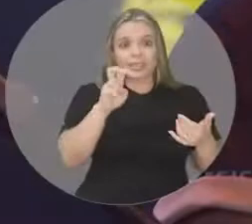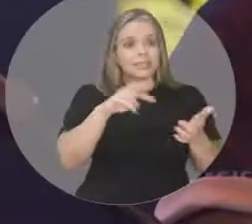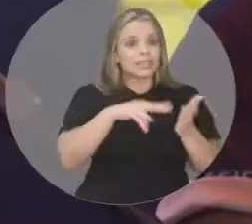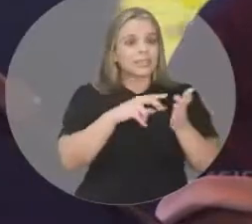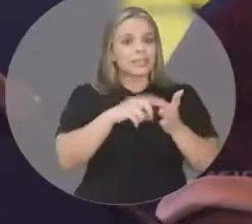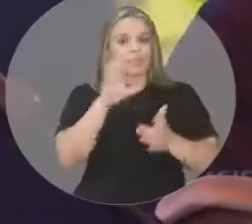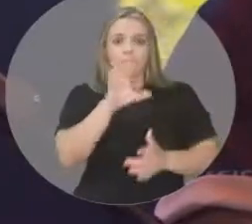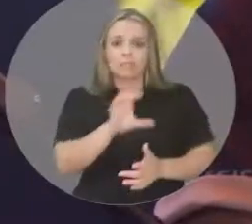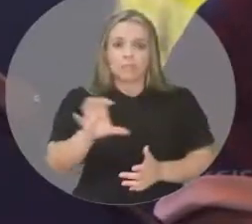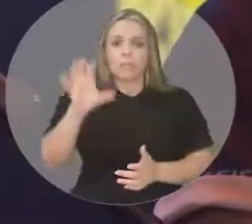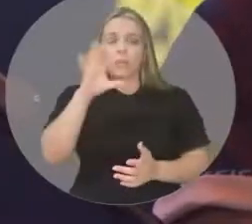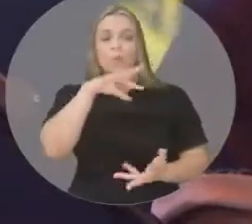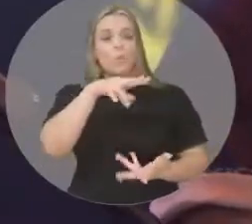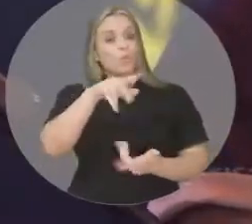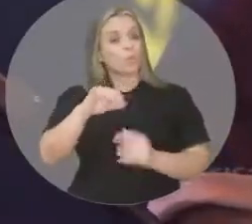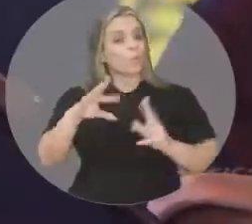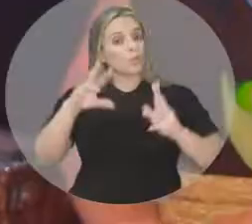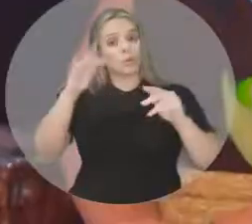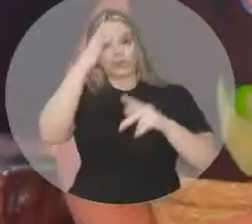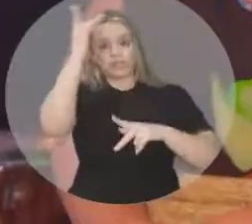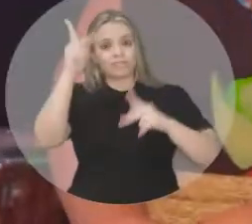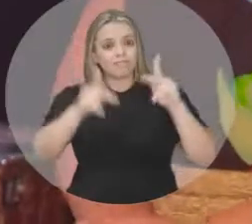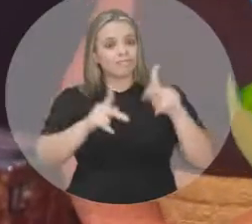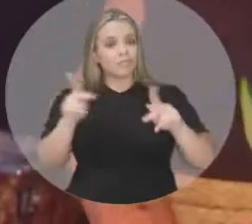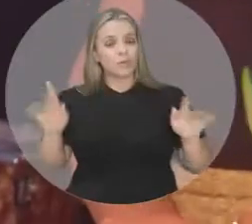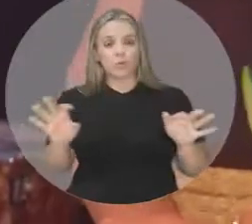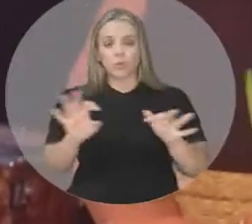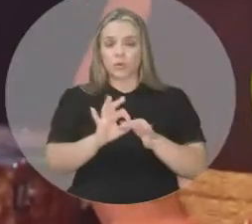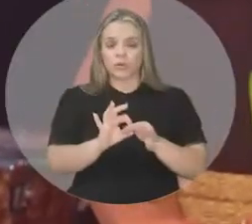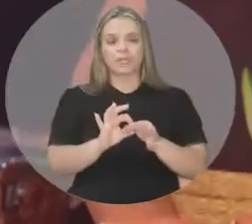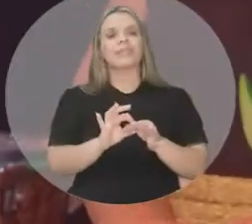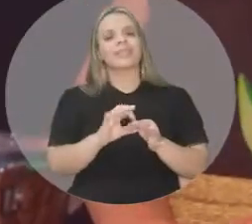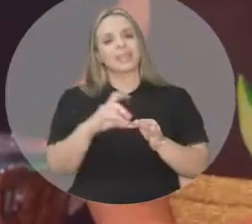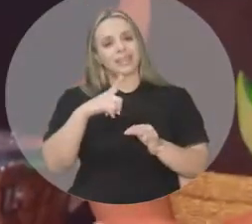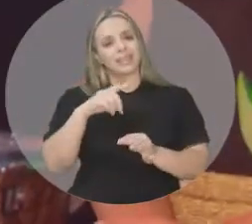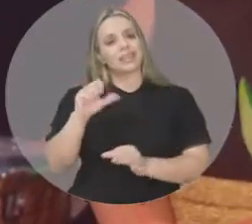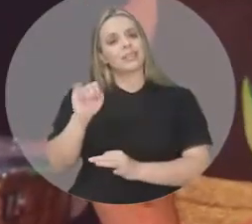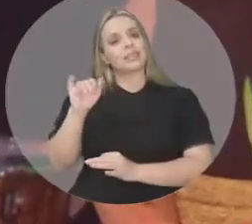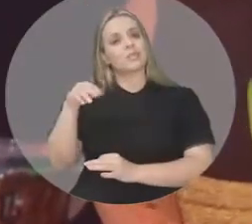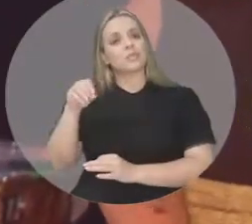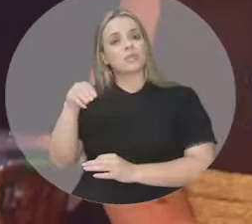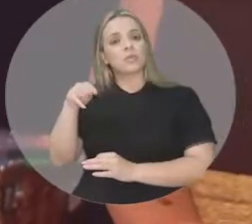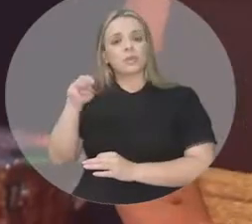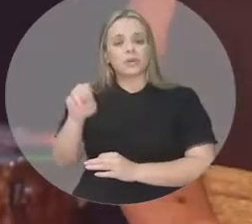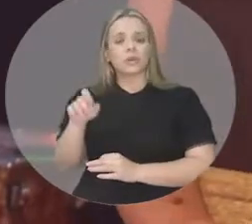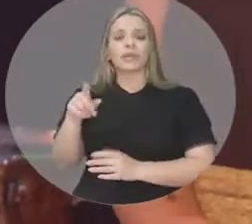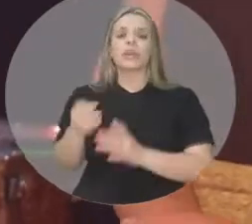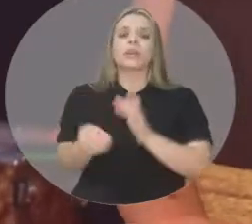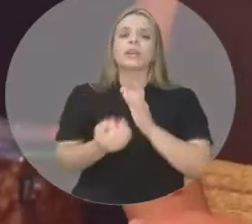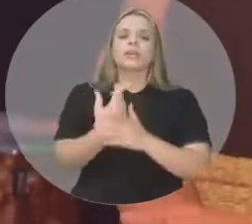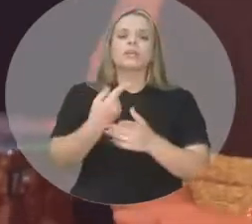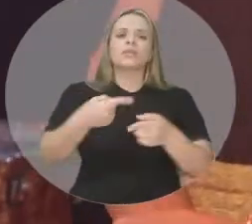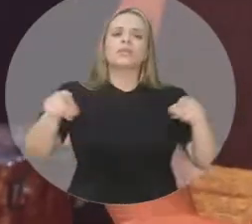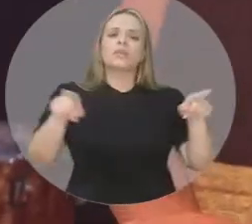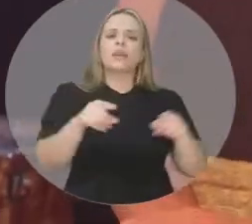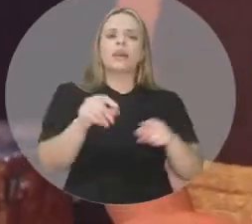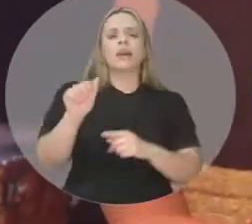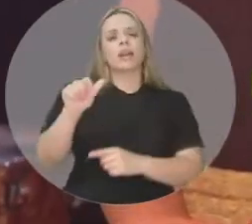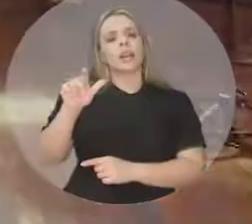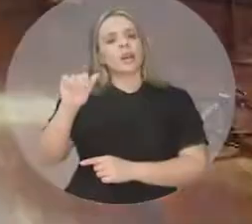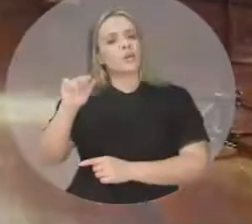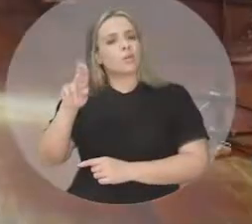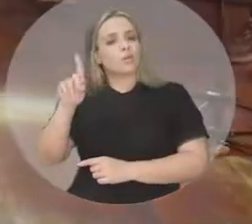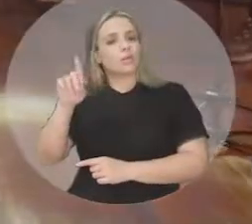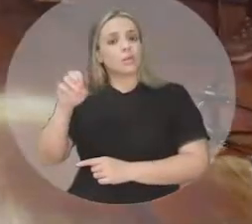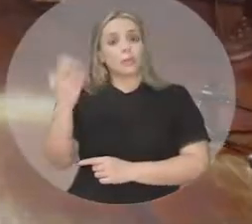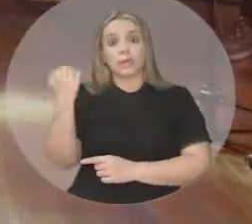uma referência, né, nacional da cultura folclórica. O Flor Ribeirinha, claro, abriu as portas. Eu, por exemplo, eu